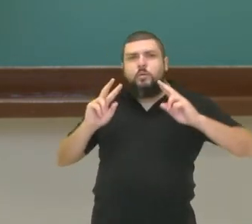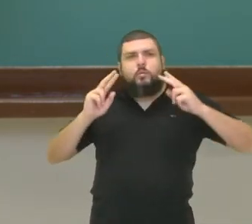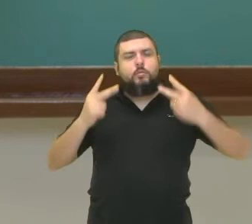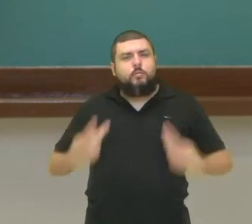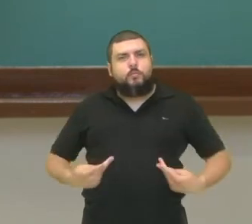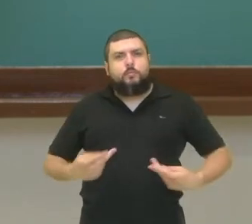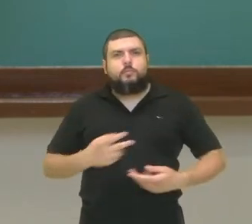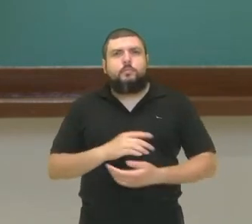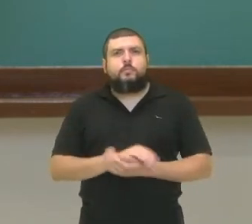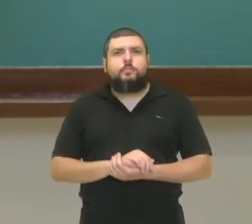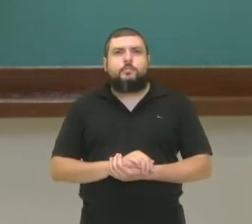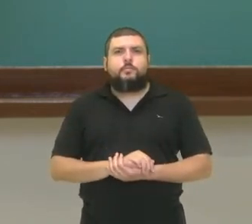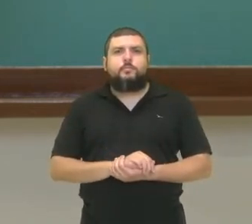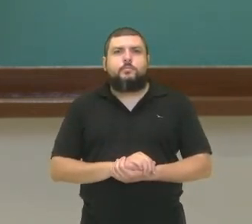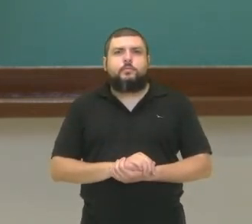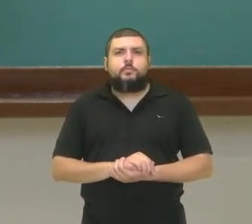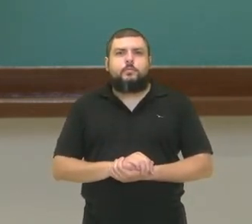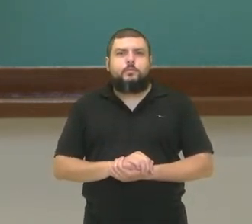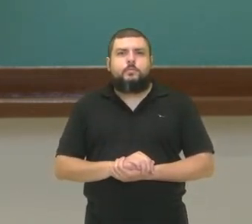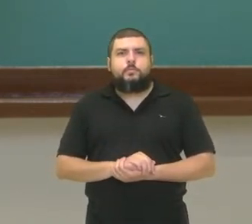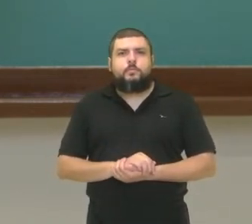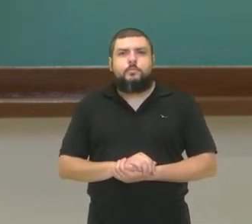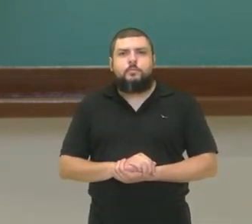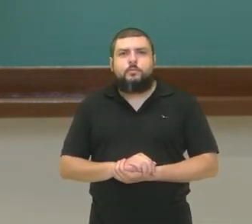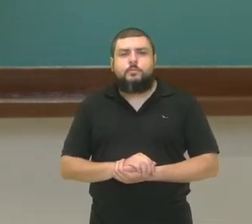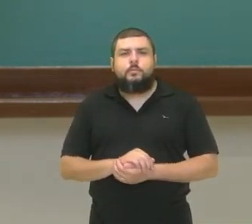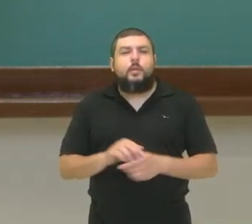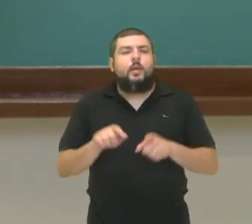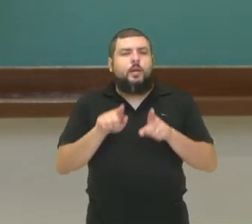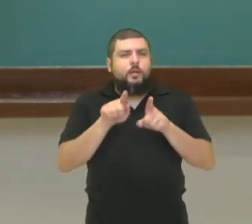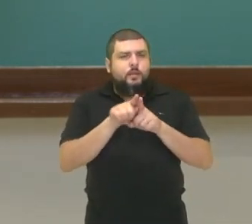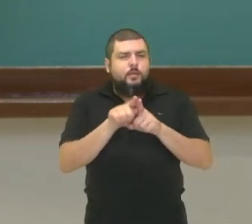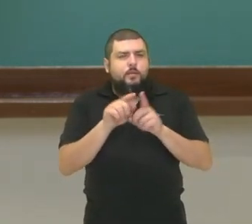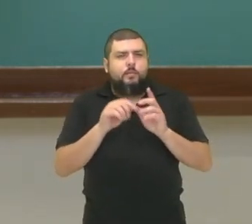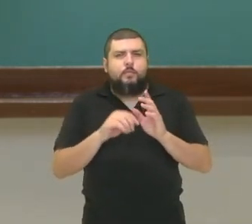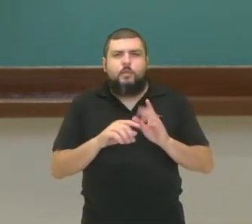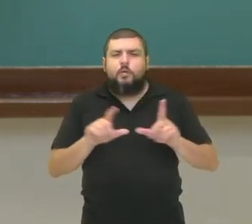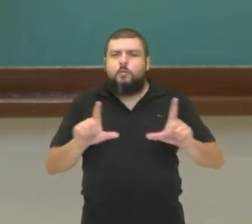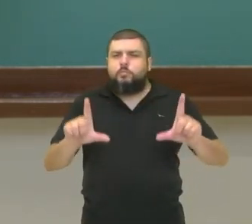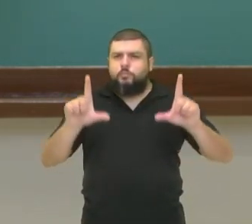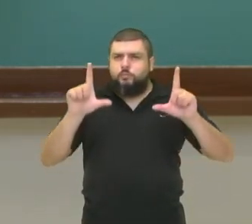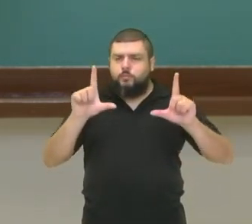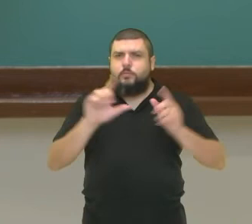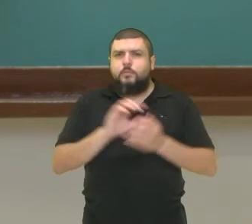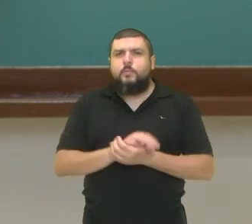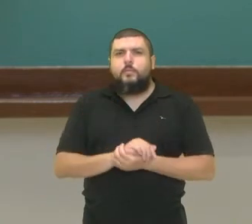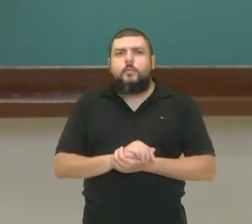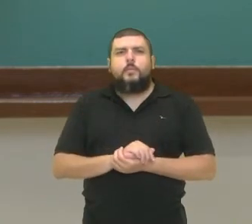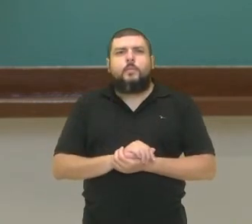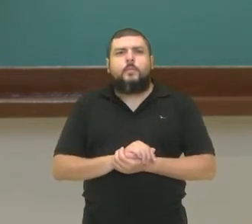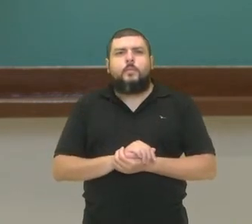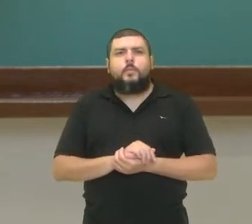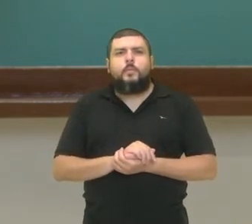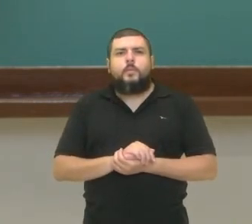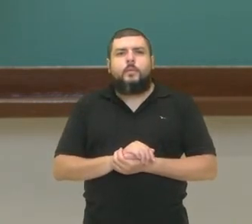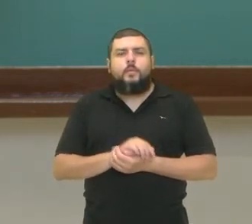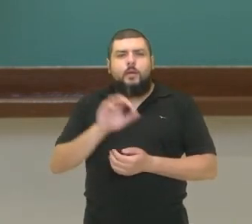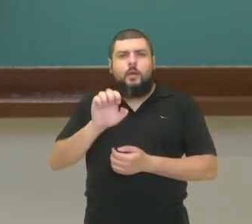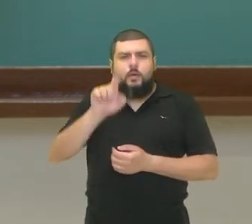né? Essa outra obra aqui, do mesmo artista, John Millais, você tem a